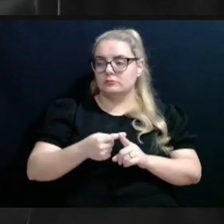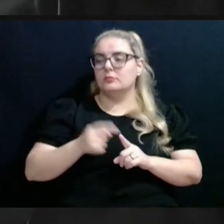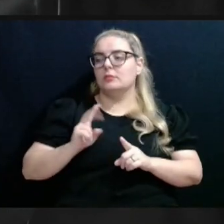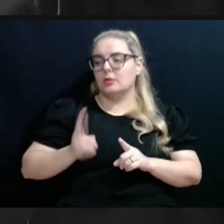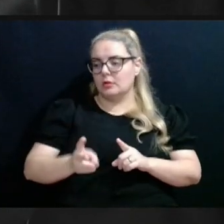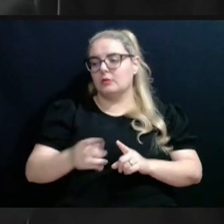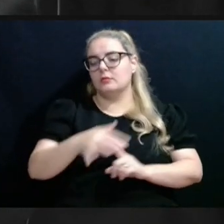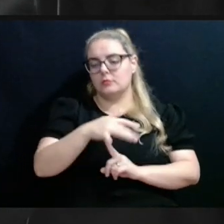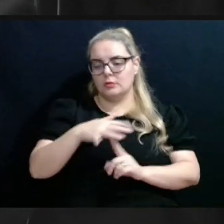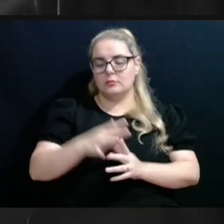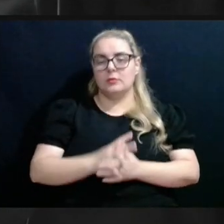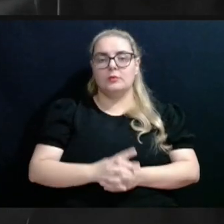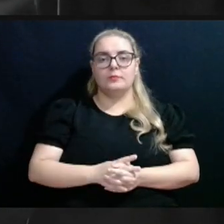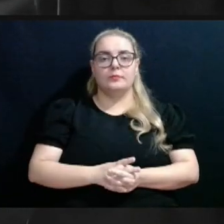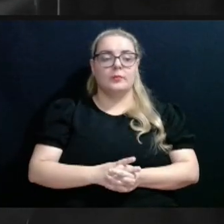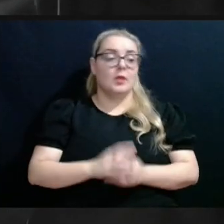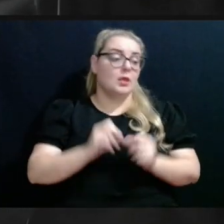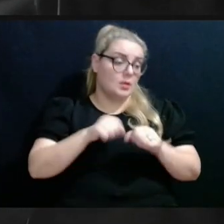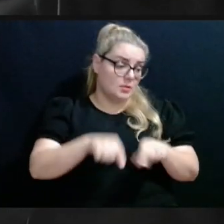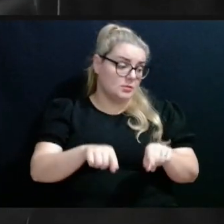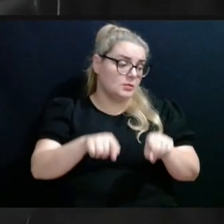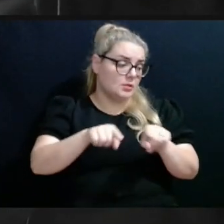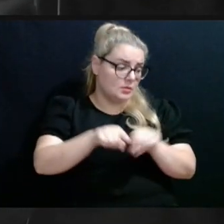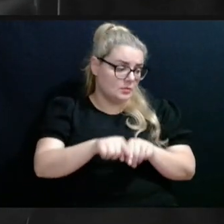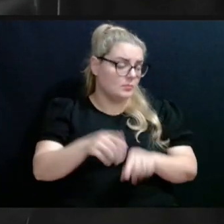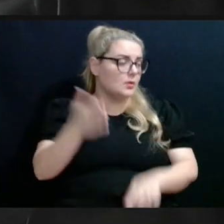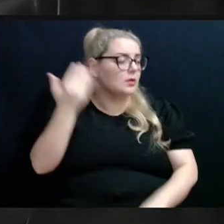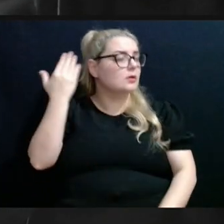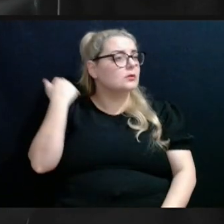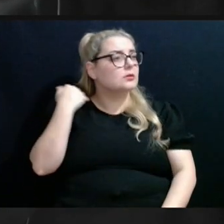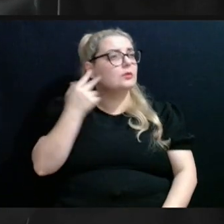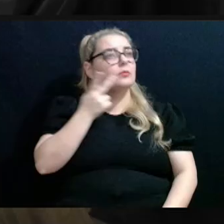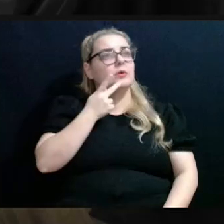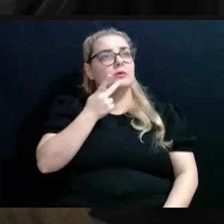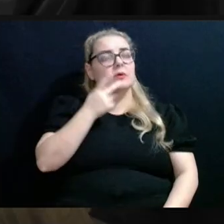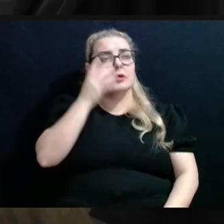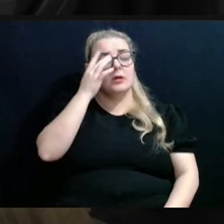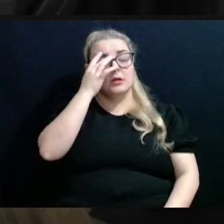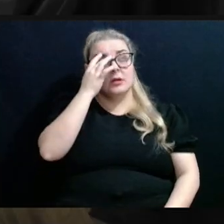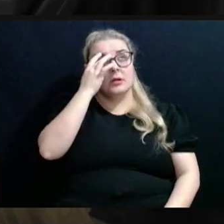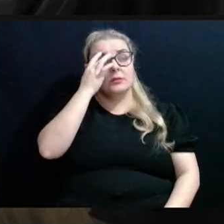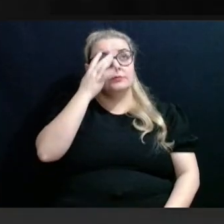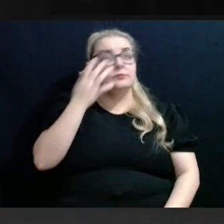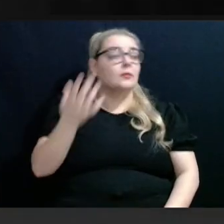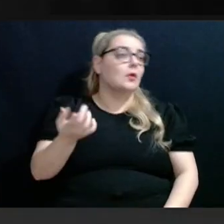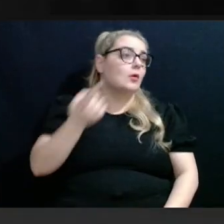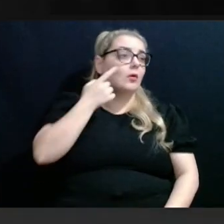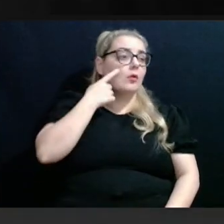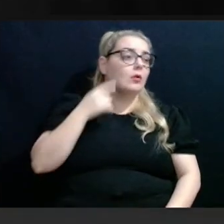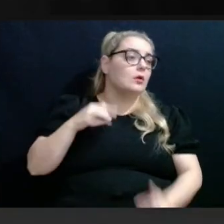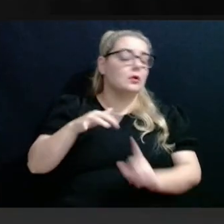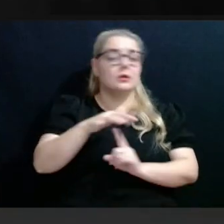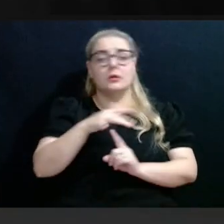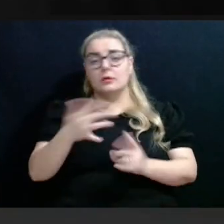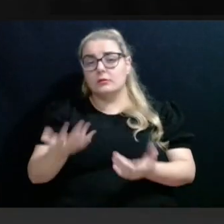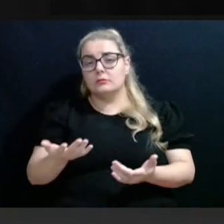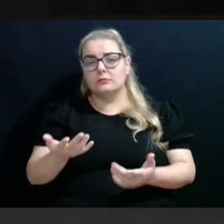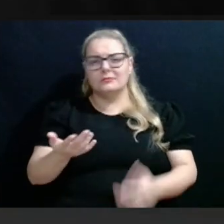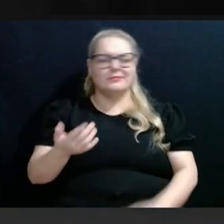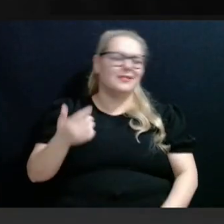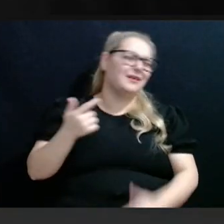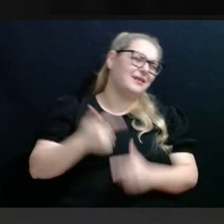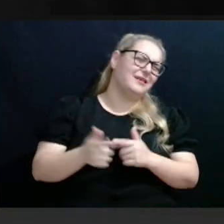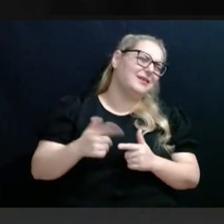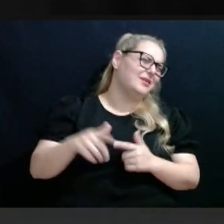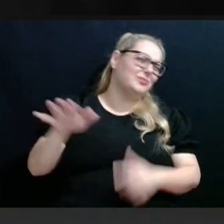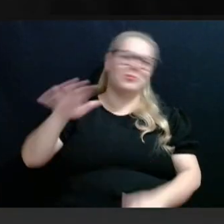Ambiente. Sim, inclusive, antigamente se falava, né? Olha, a questão do meio ambiente é lá, é problema da